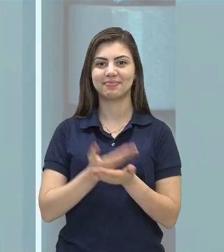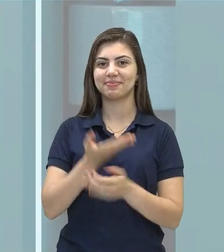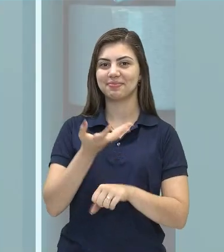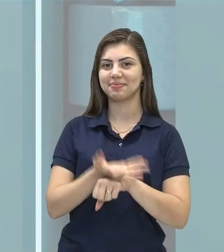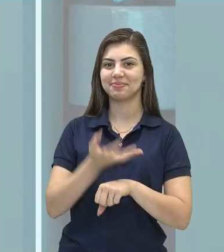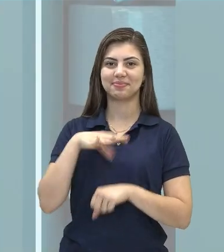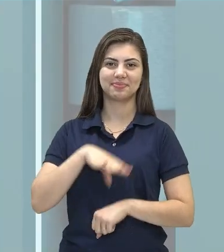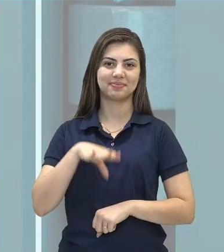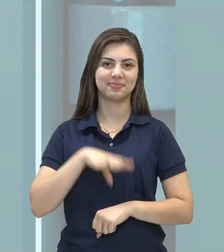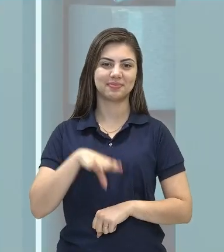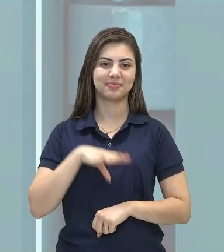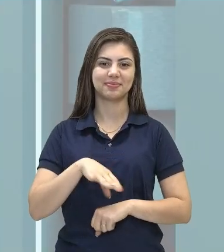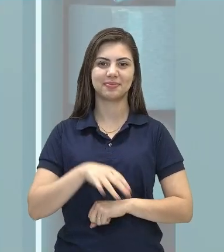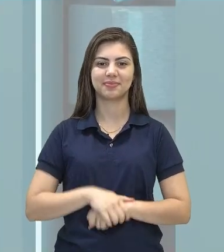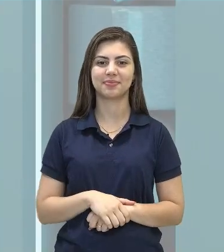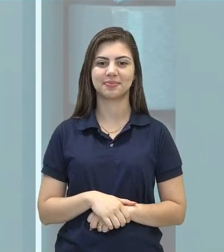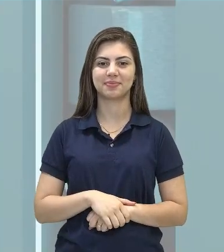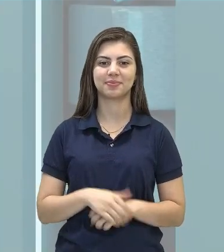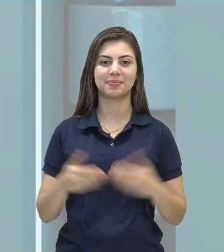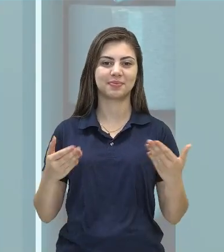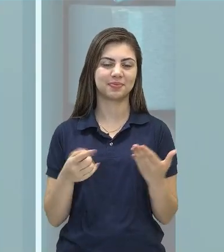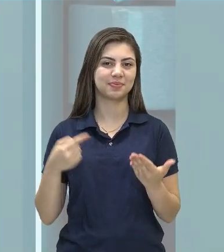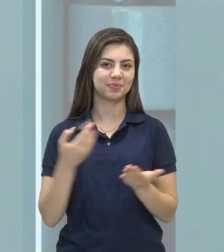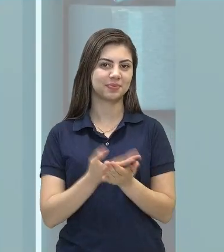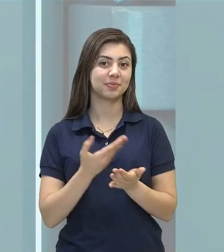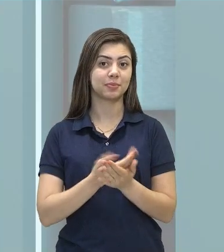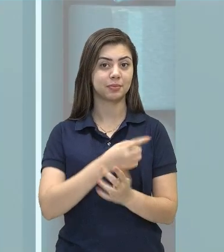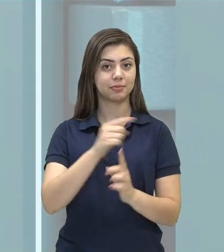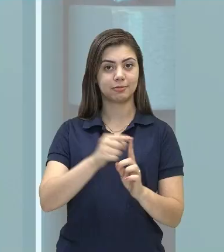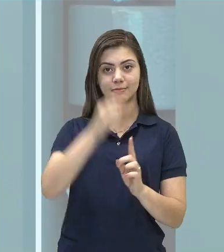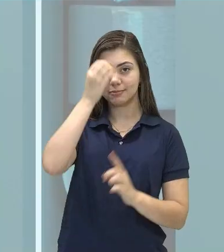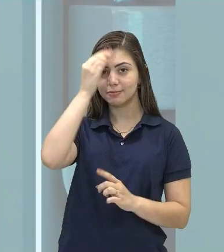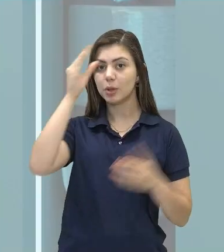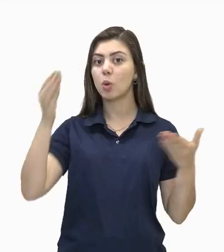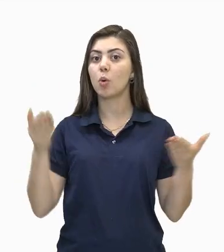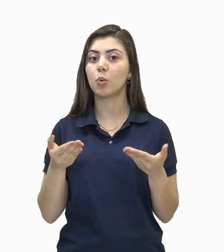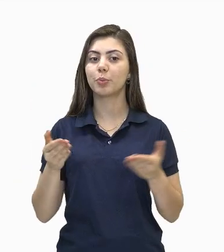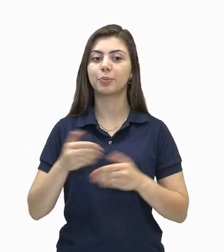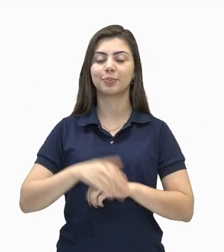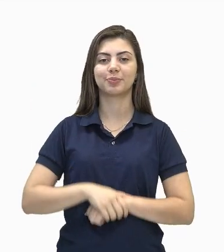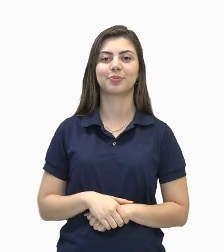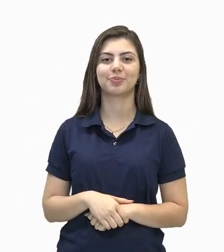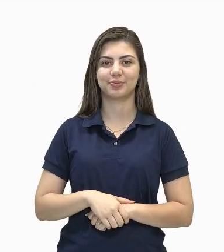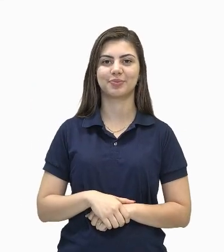língua portuguesa. Vamos conhecer o objeto de conhecimento desta aula de hoje.